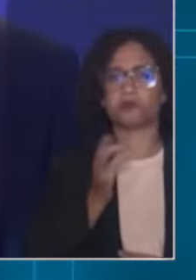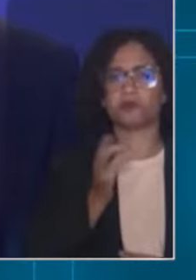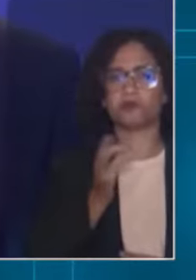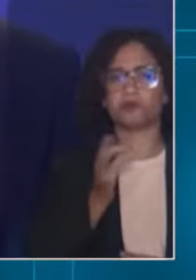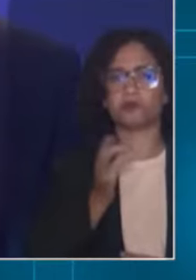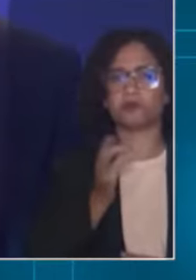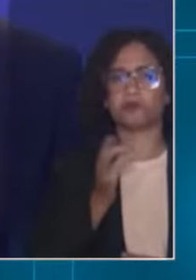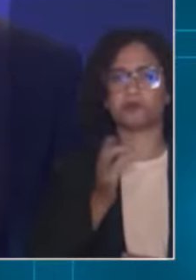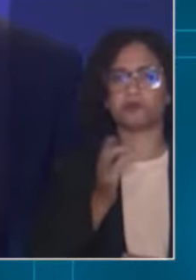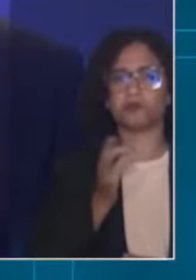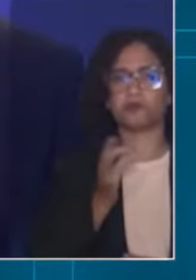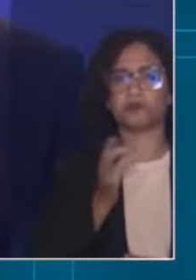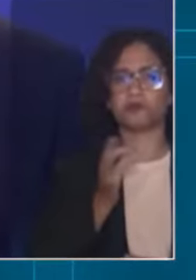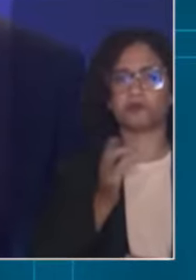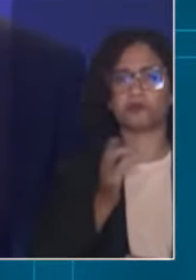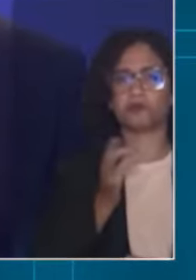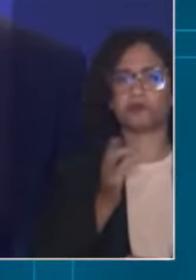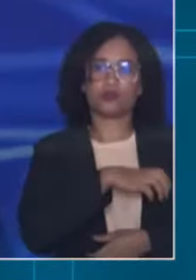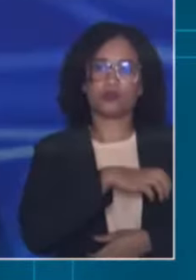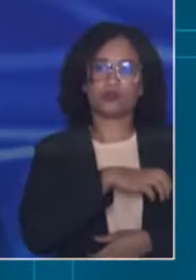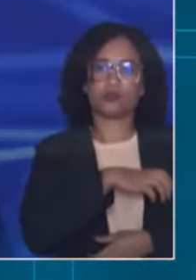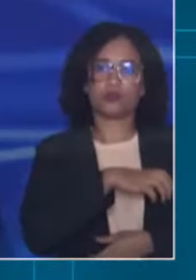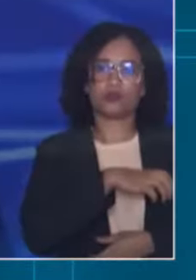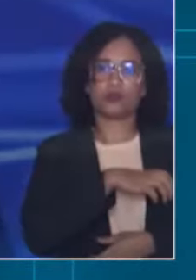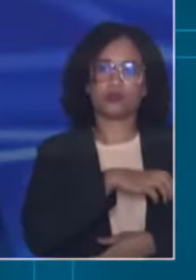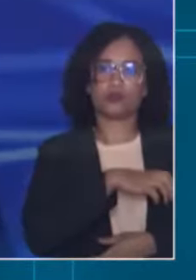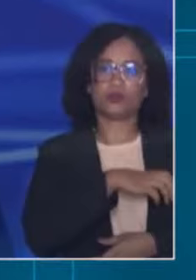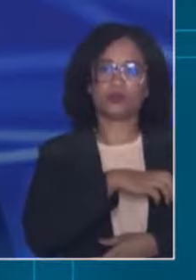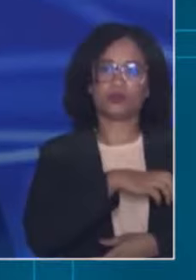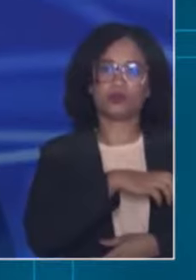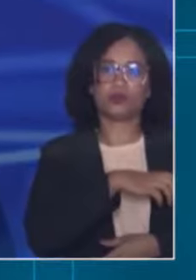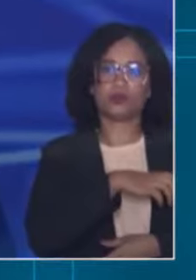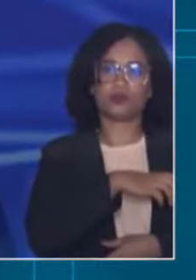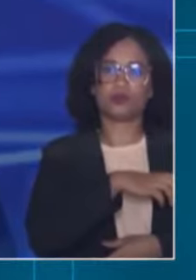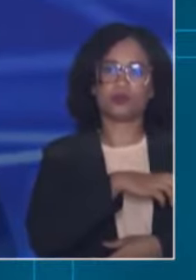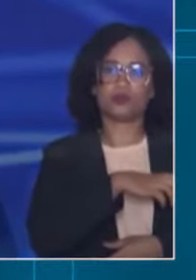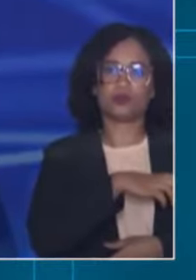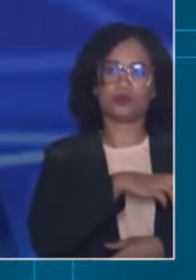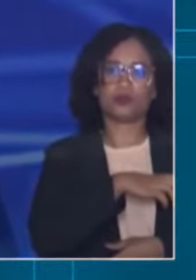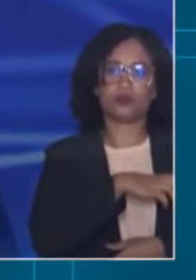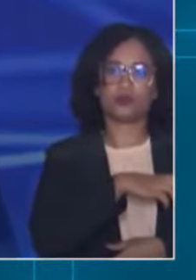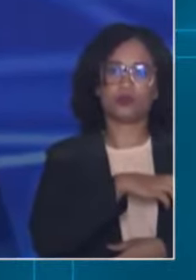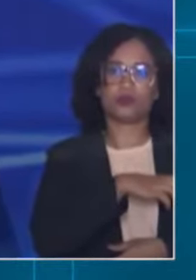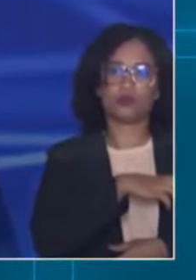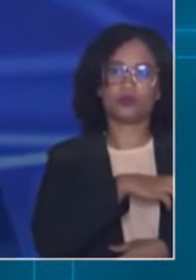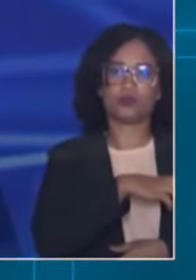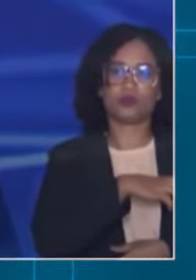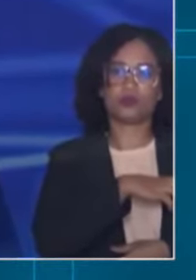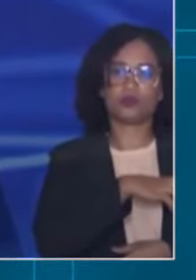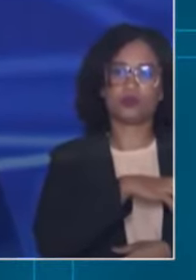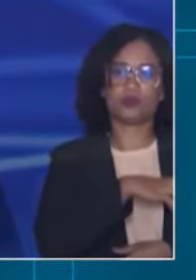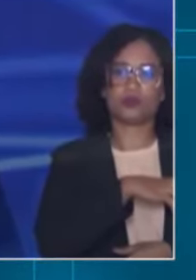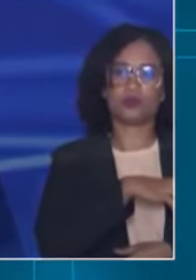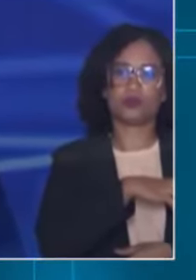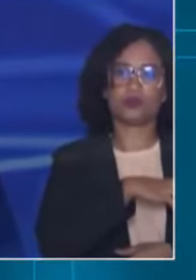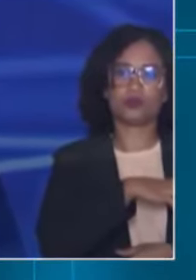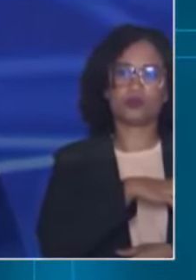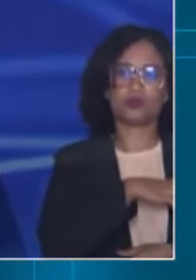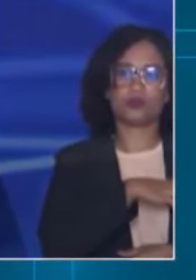acabou sofrendo impugnação essa semana, e também a candidatura do PT lá é forte com Valdenor. Então vai restar para as